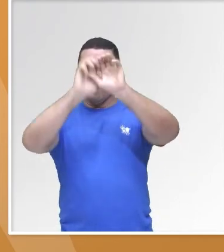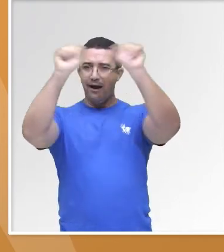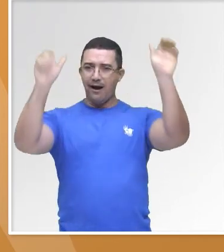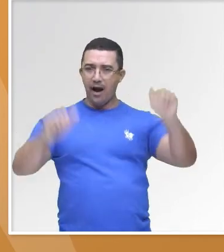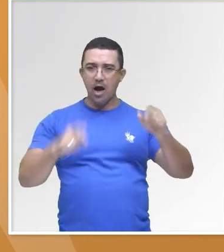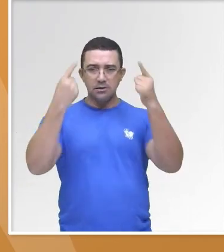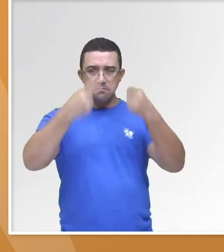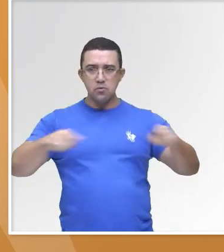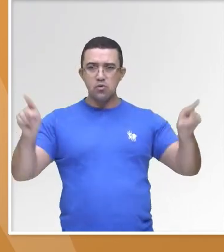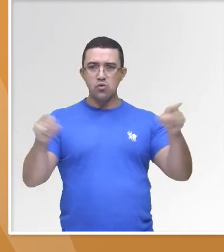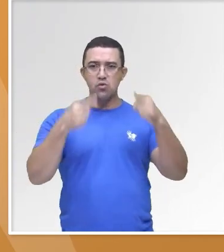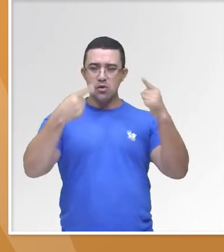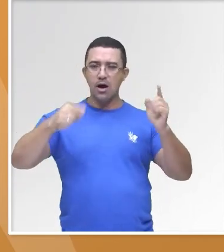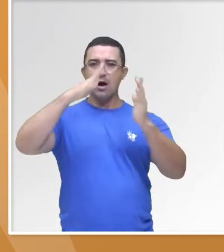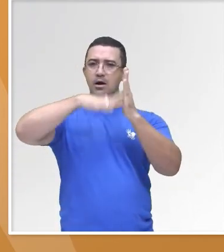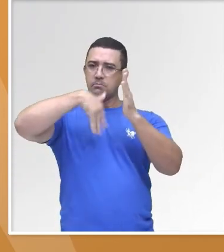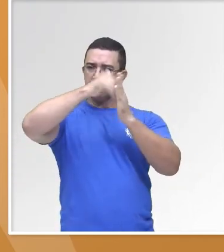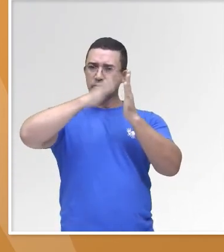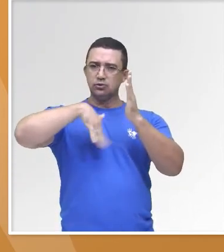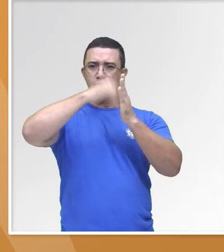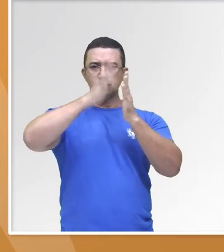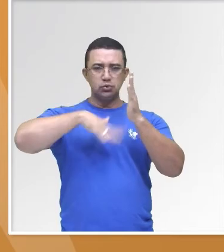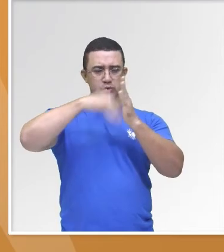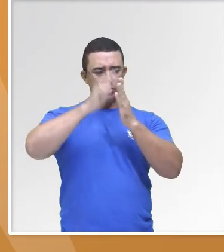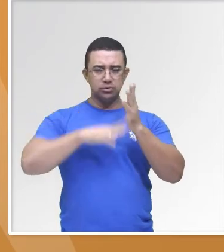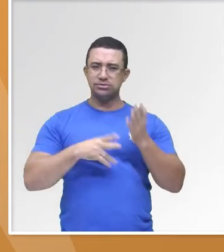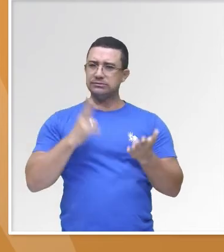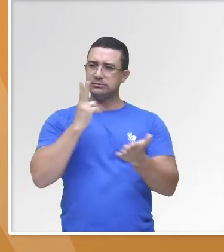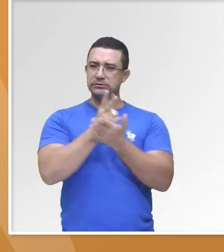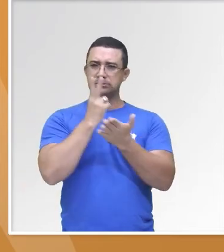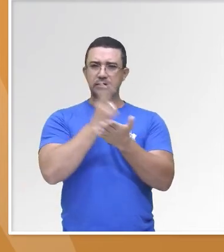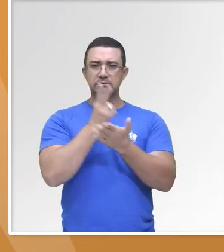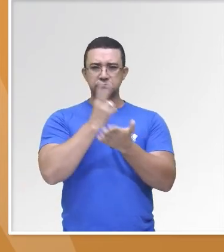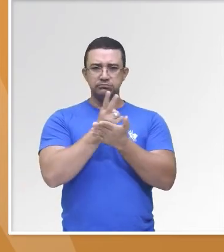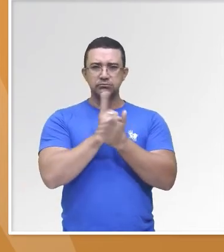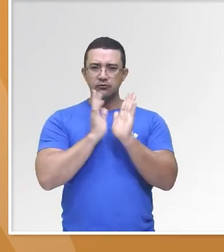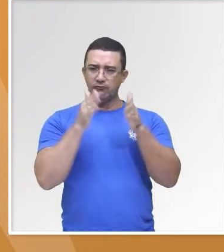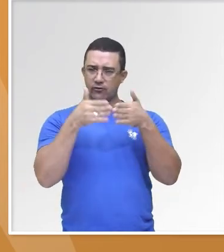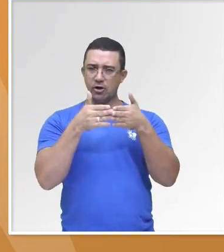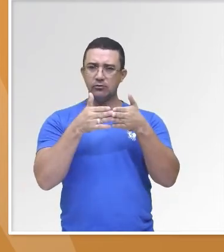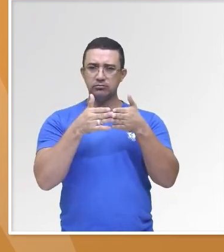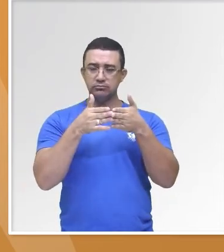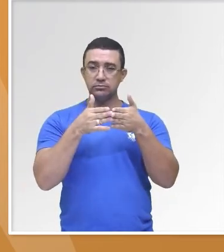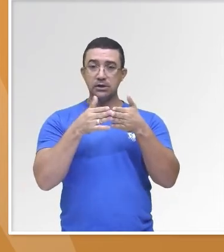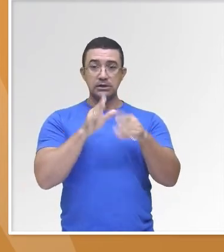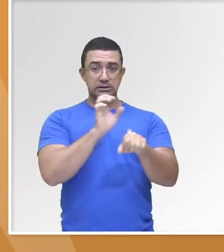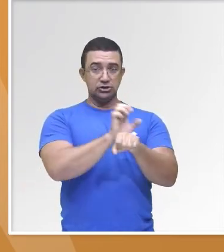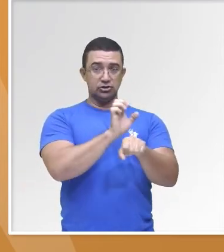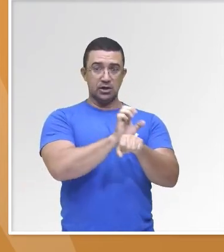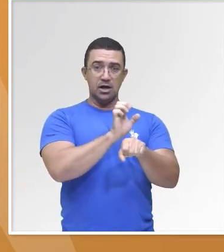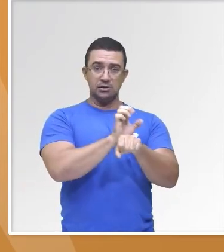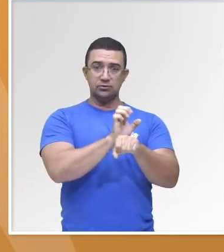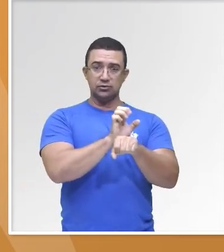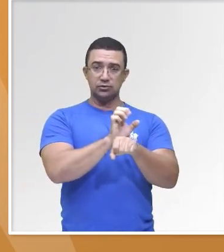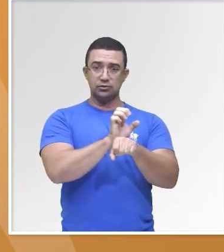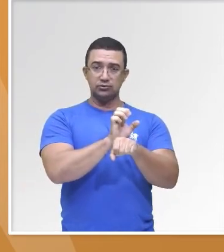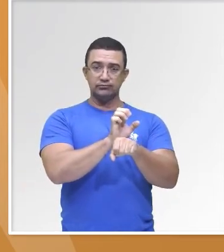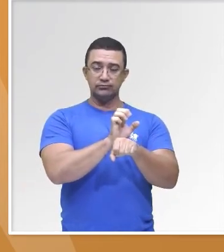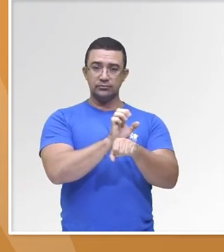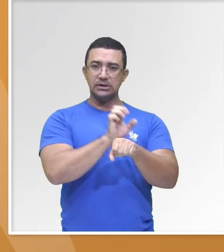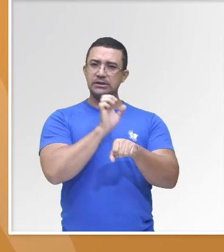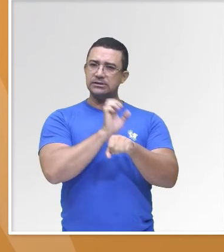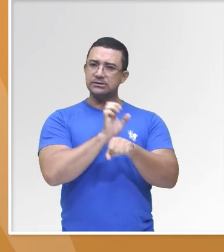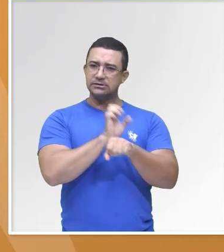a pintura, centralizado. O Estado deve fornecer principalmente, olha a ideia de